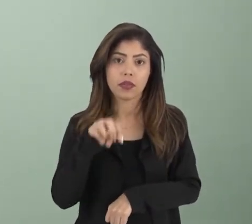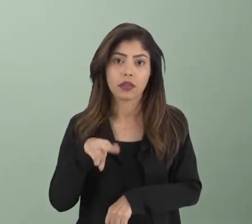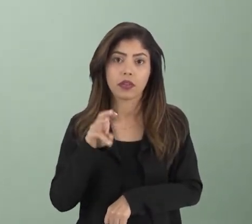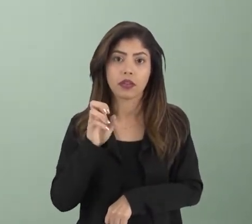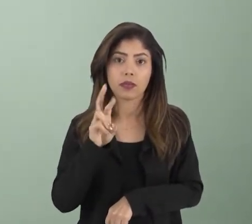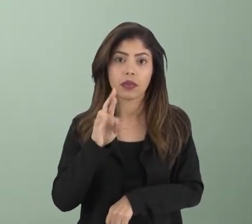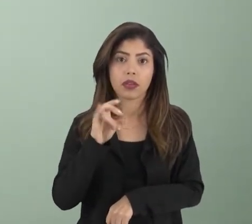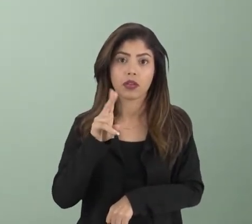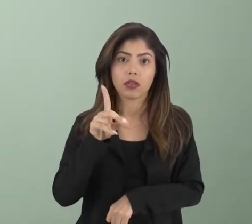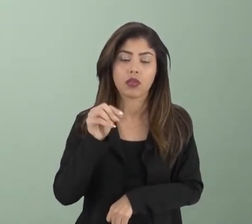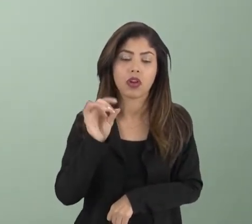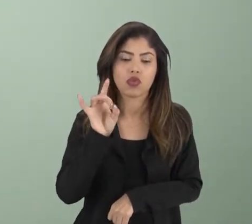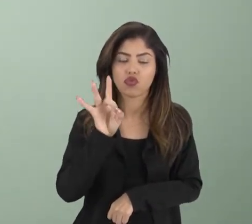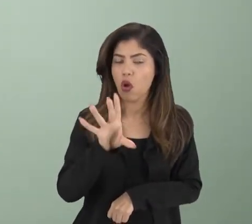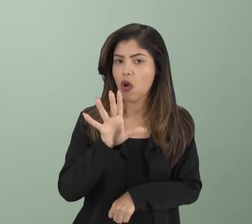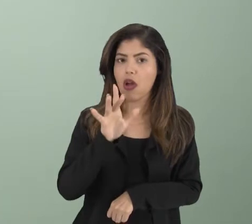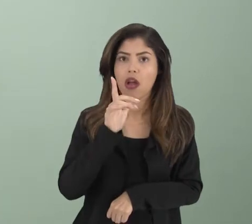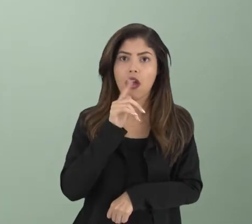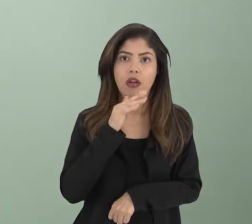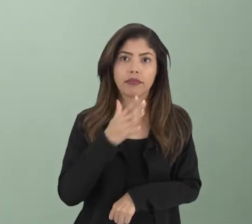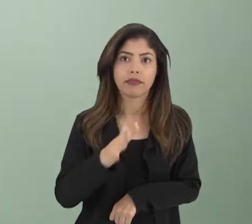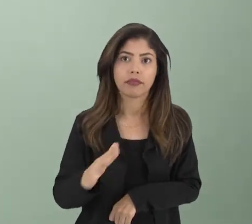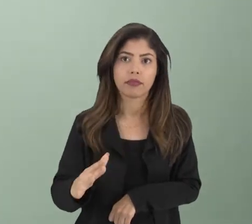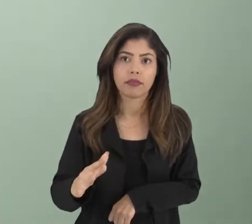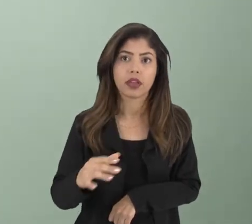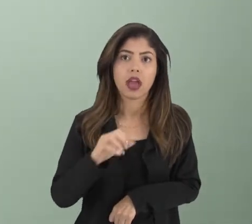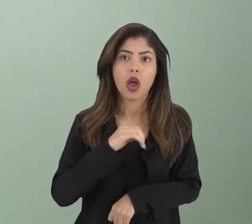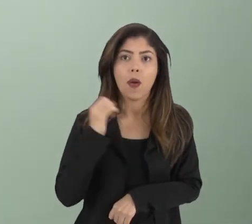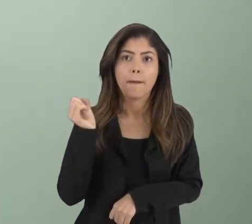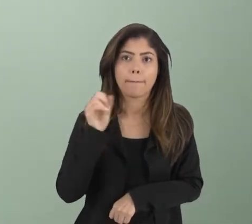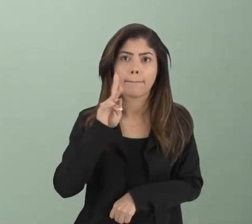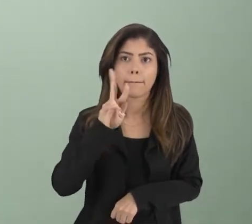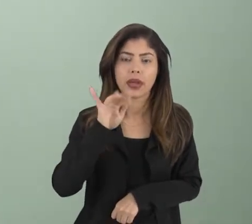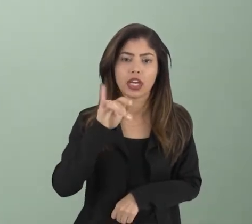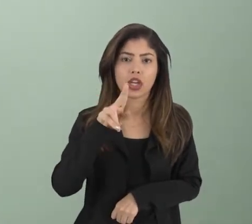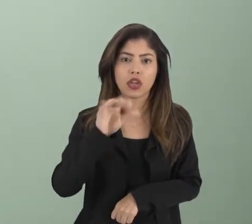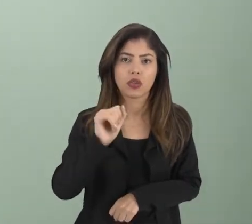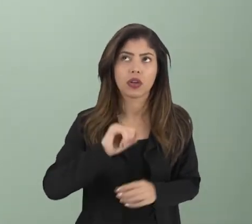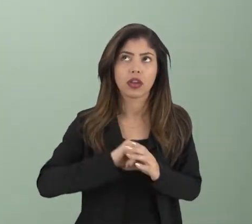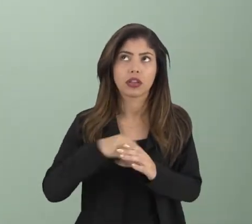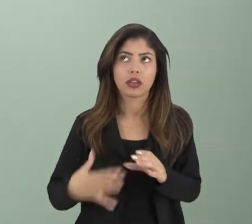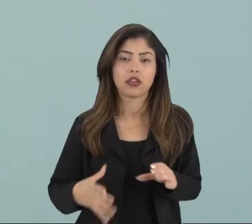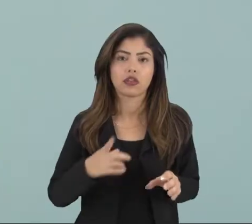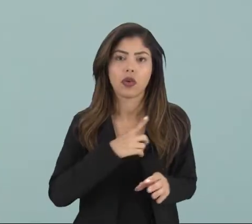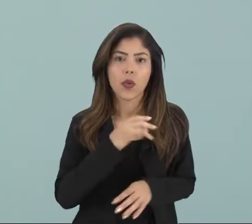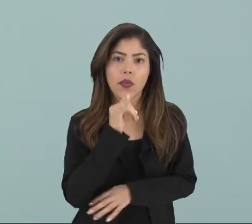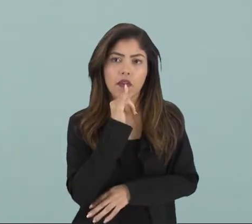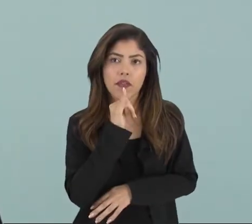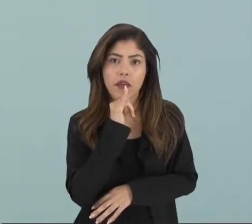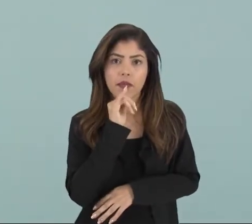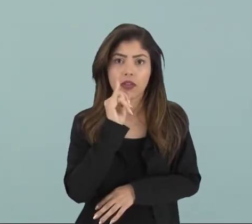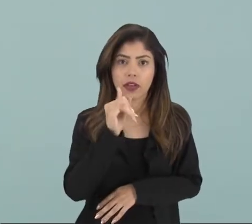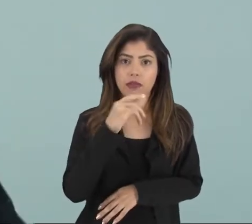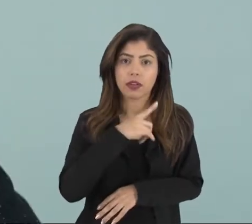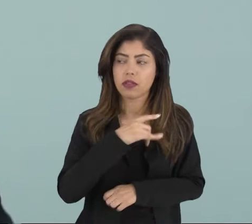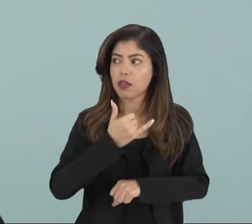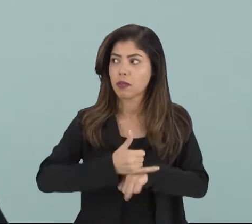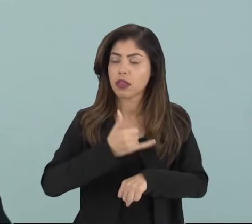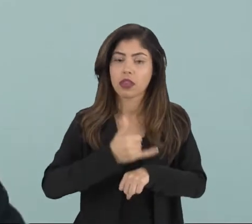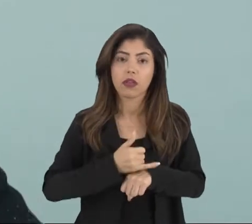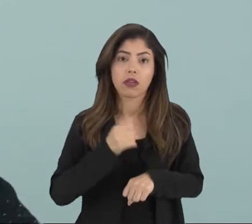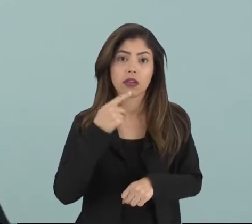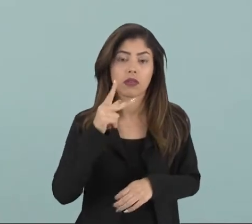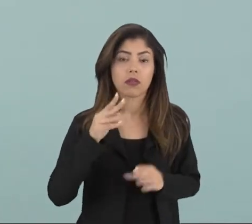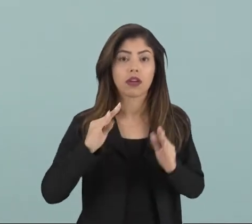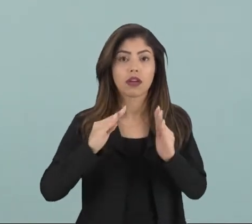no estado líquido. Os metais, eles apresentam um brilho característico, né? Por exemplo, se você tiver um objeto de metal na sua casa, seja